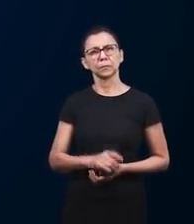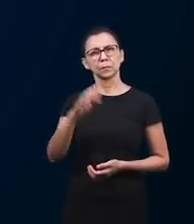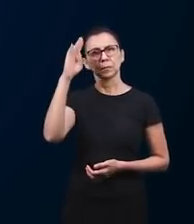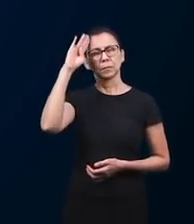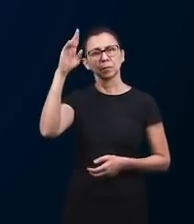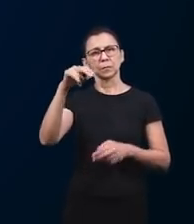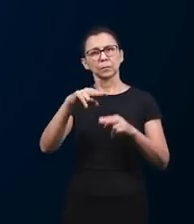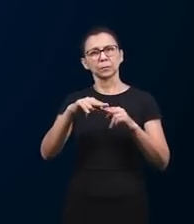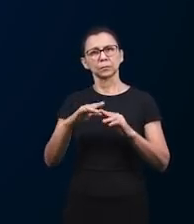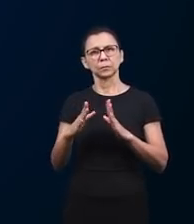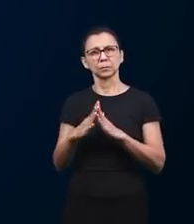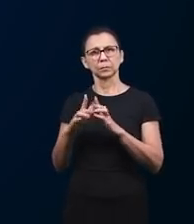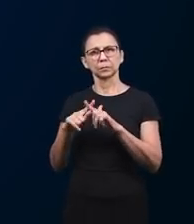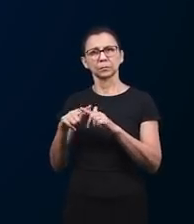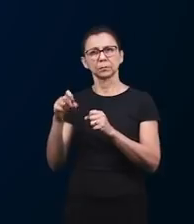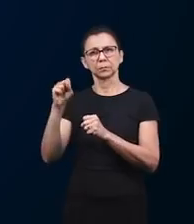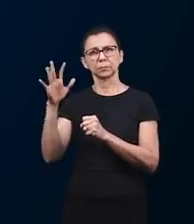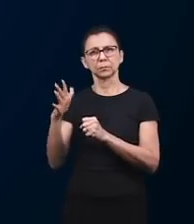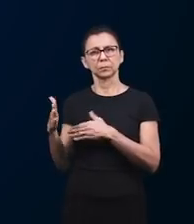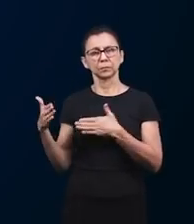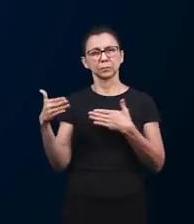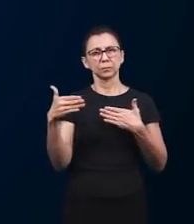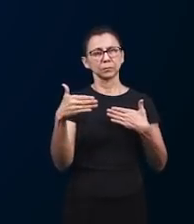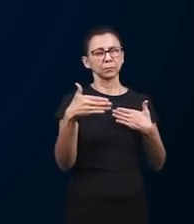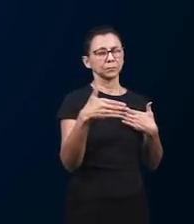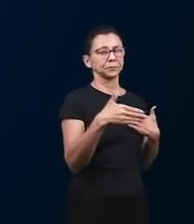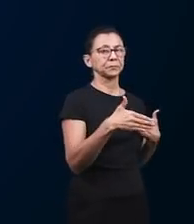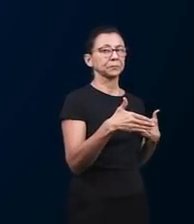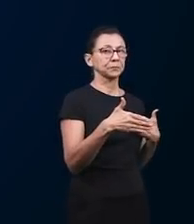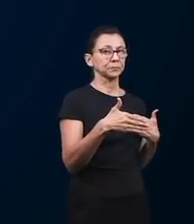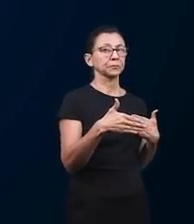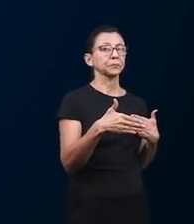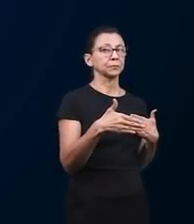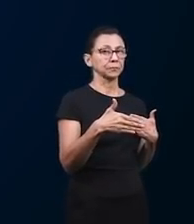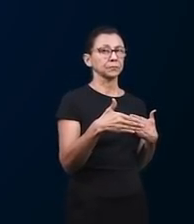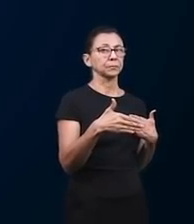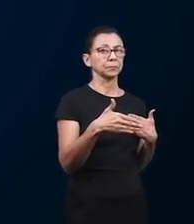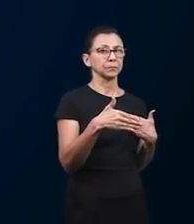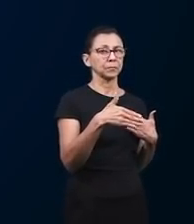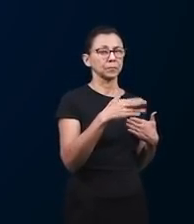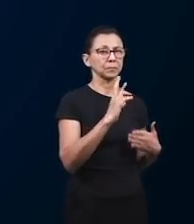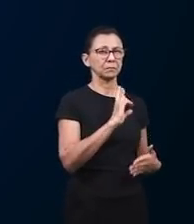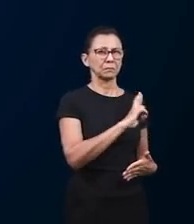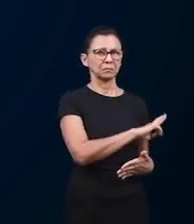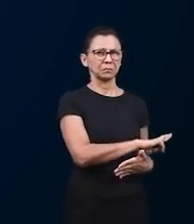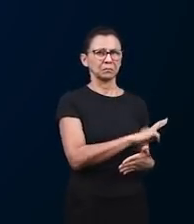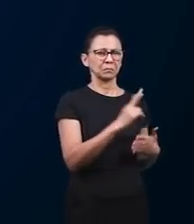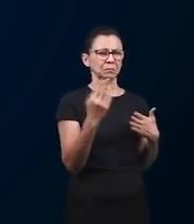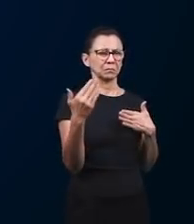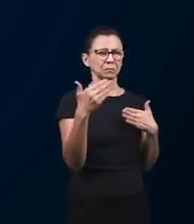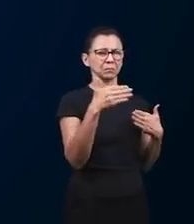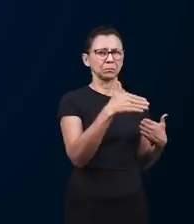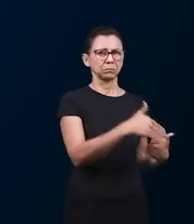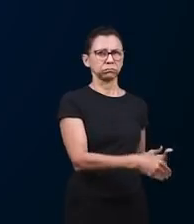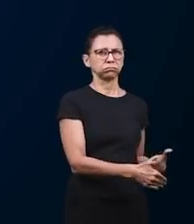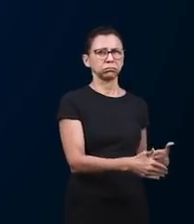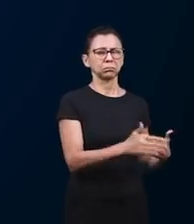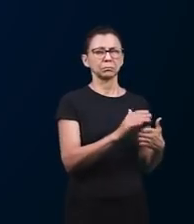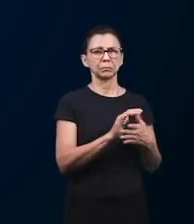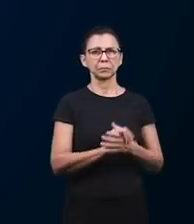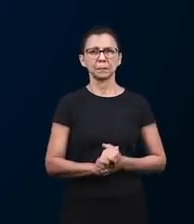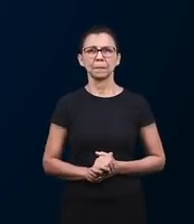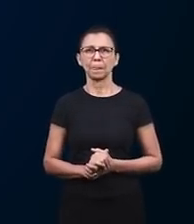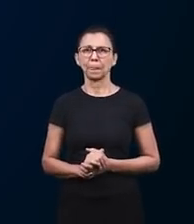que o principal motivo que levou a igreja de Sardes a se desviar do projeto, levando a uma decadência religiosa, pode ser resumido em